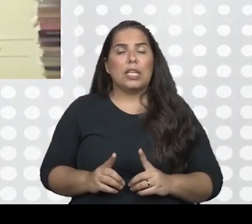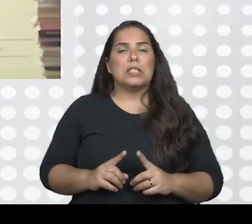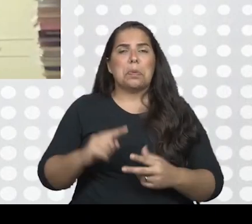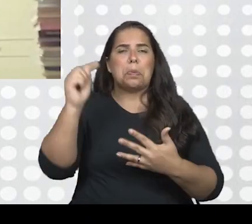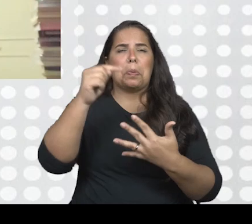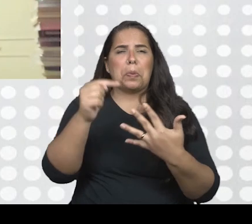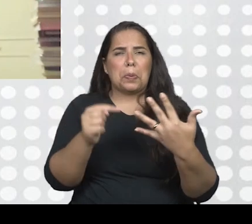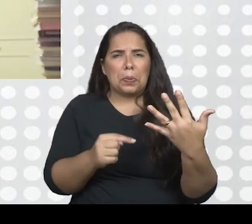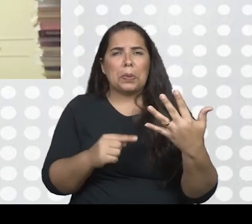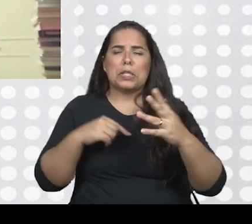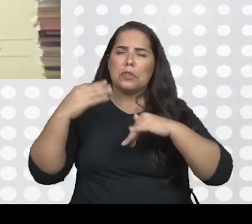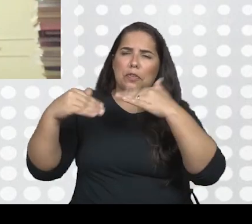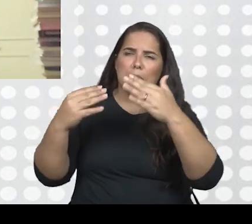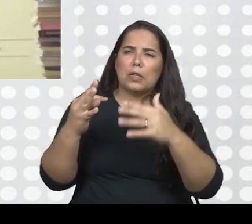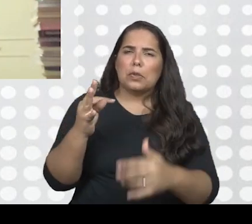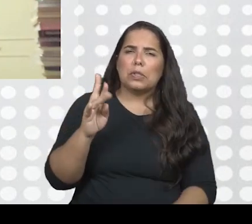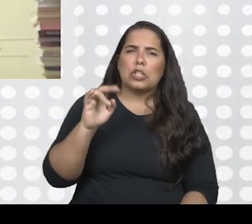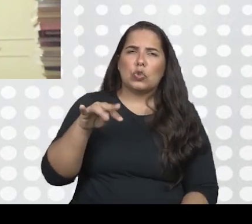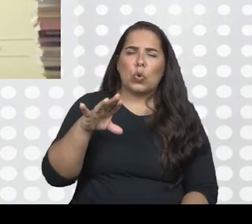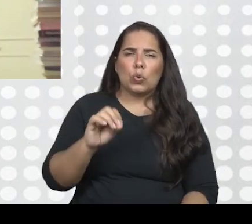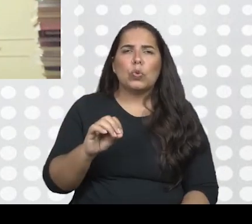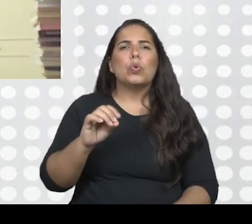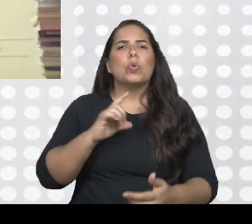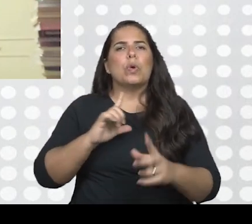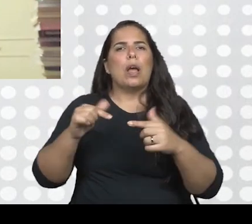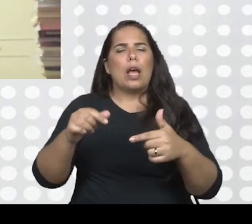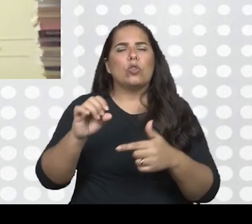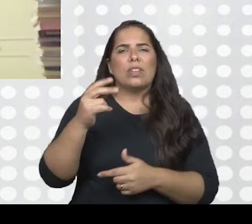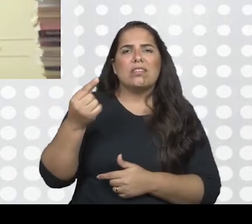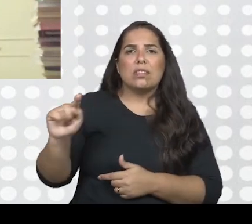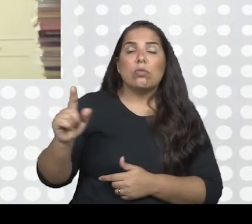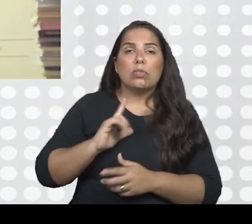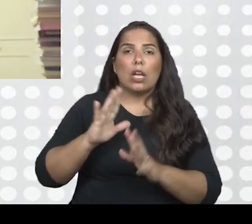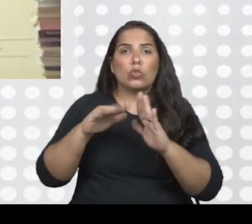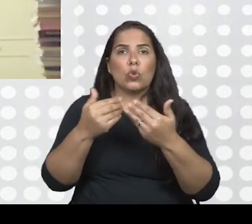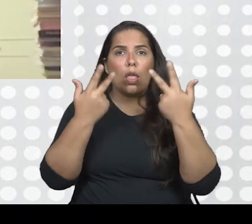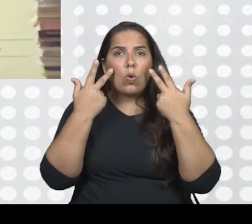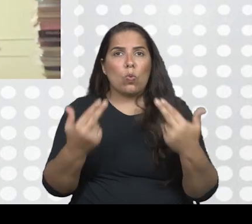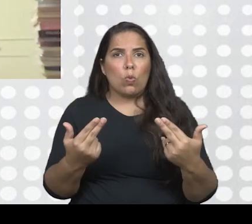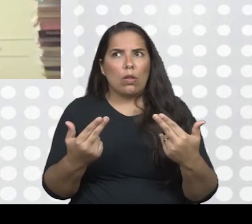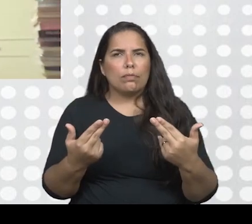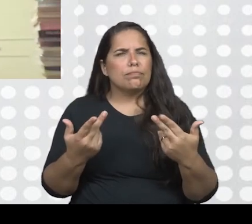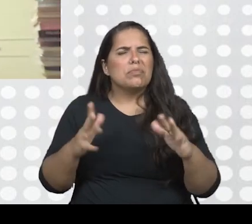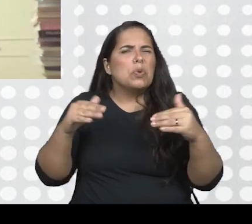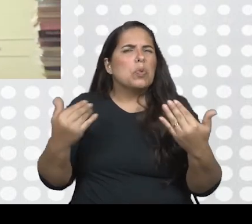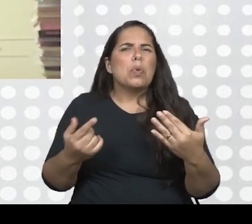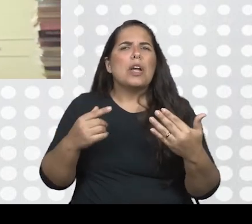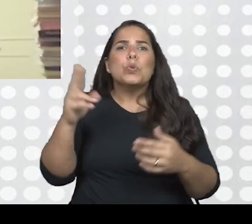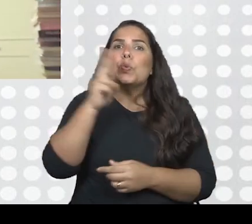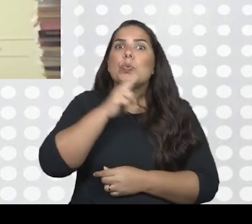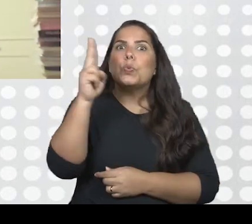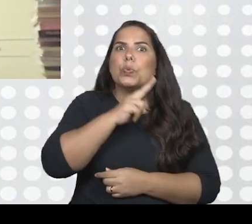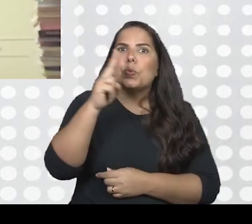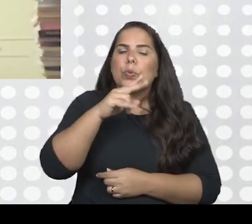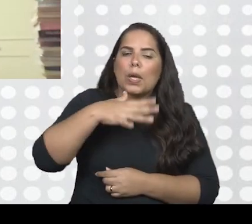transtornos globais do desenvolvimento, altas habilidades, superdotação estão nas escolas regulares, quais são as urgências